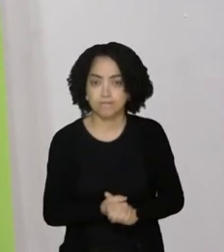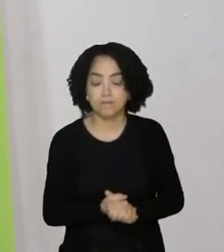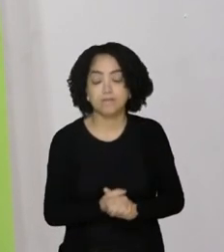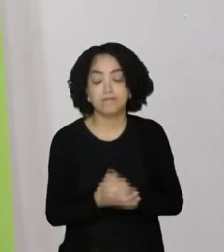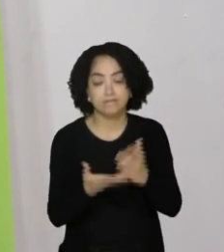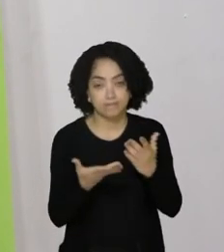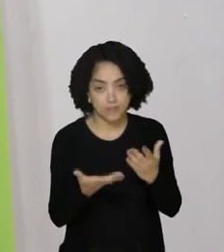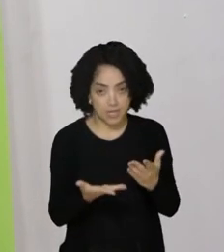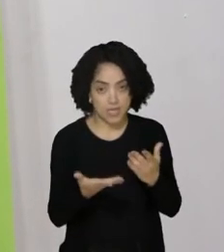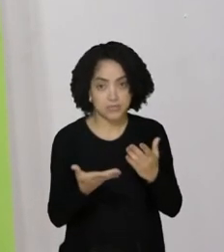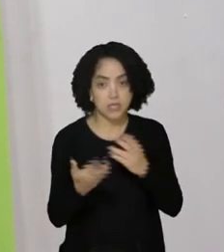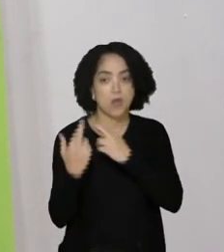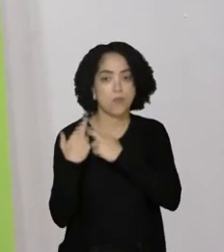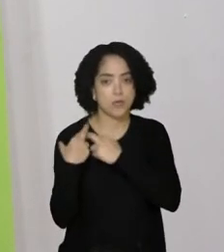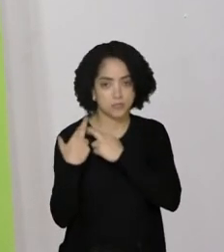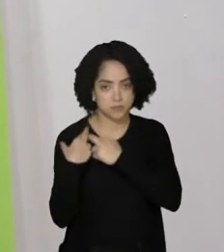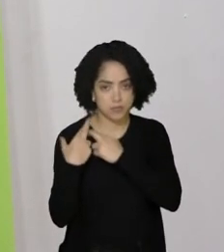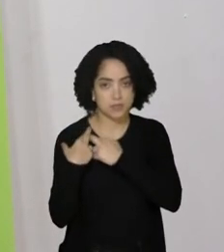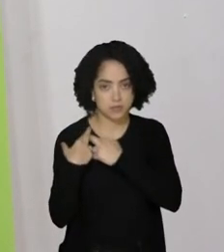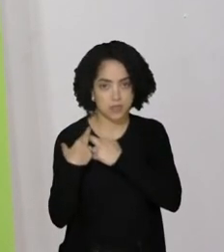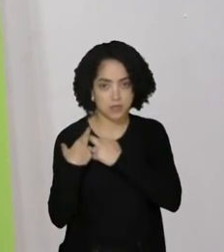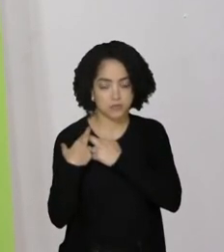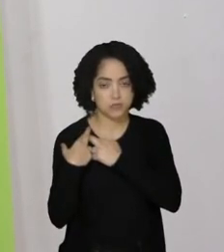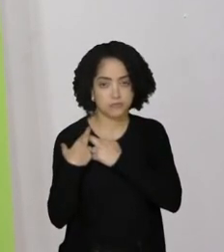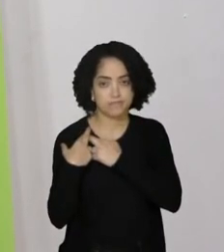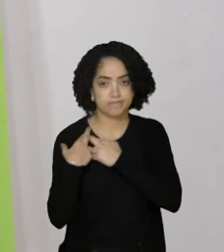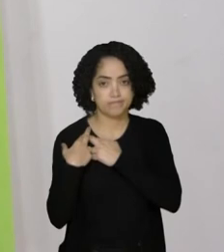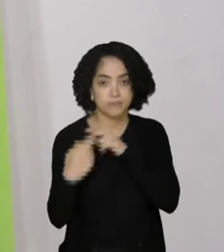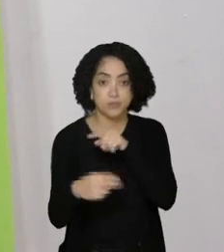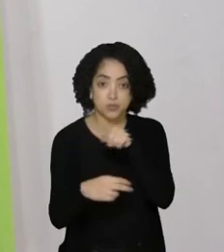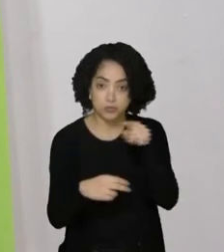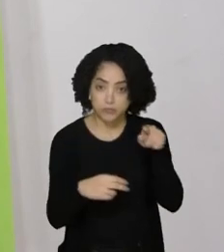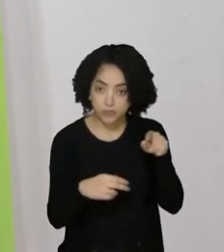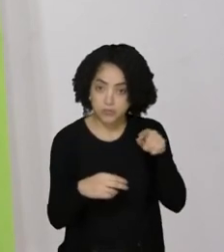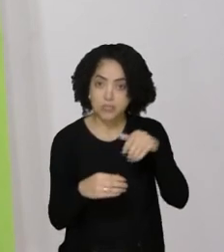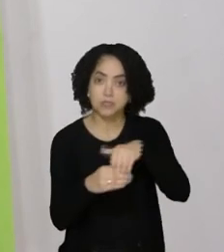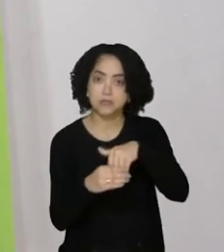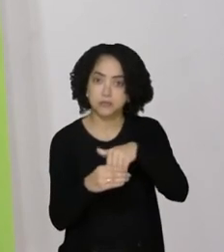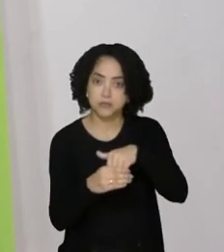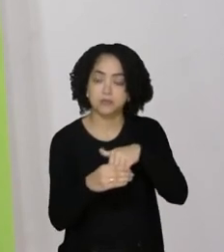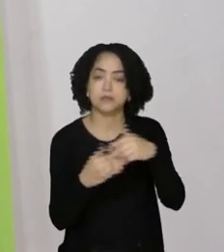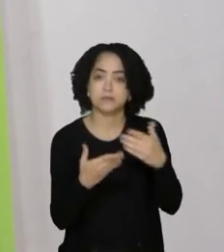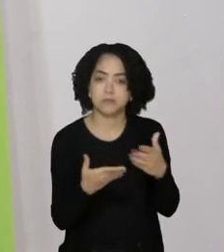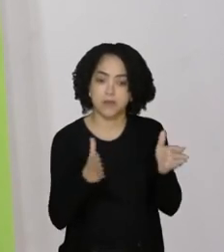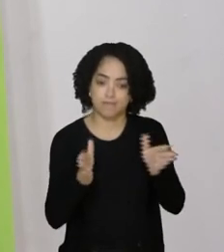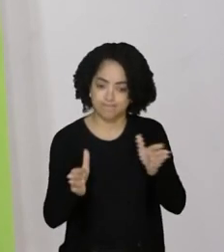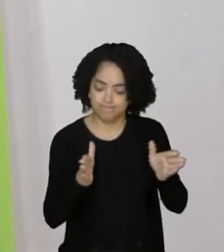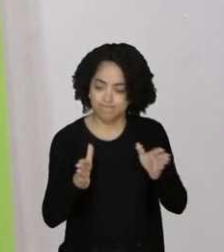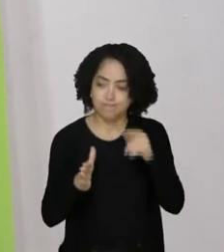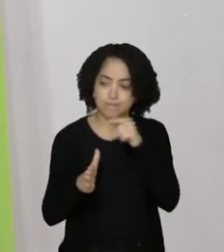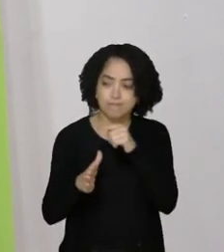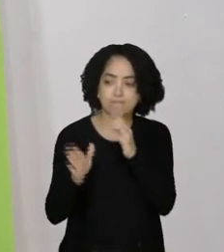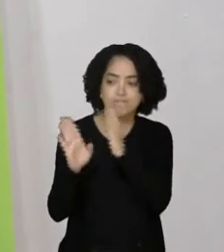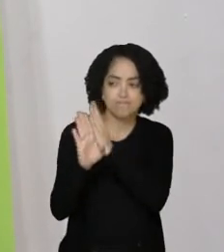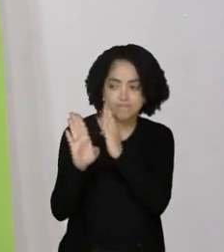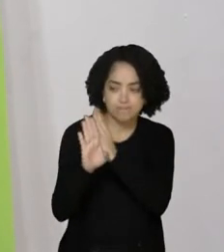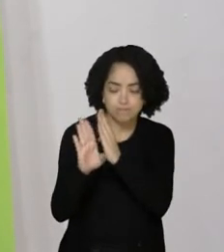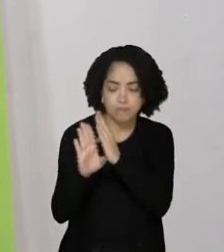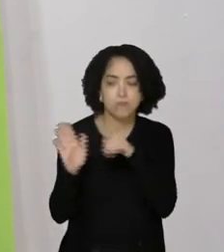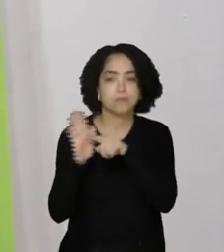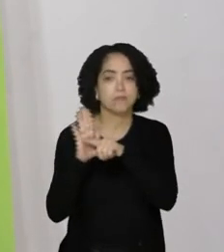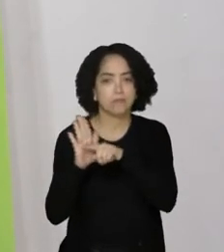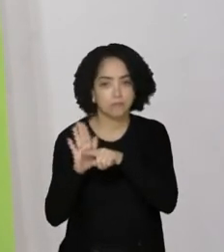é uma obrigação do próximo mandato passar essa empresa a limpo e nós vamos fazer